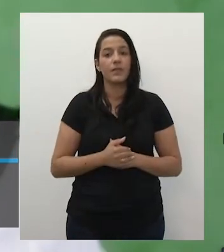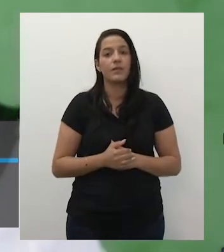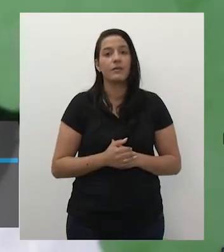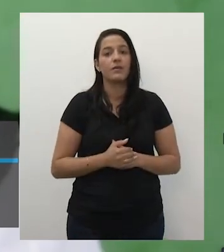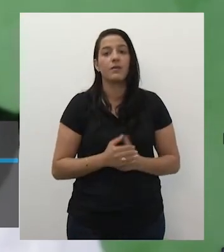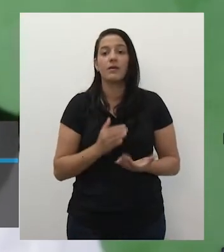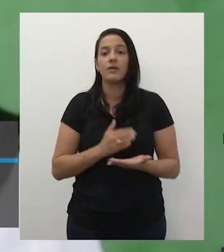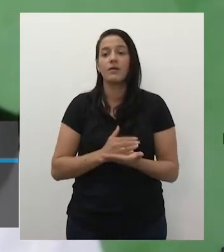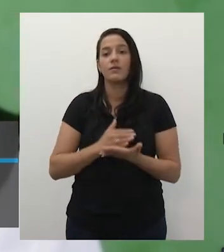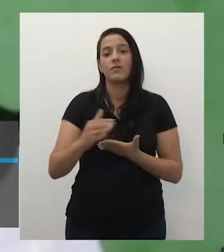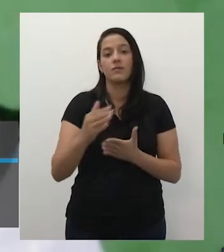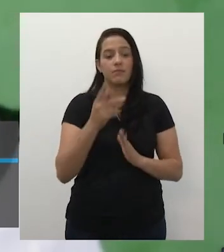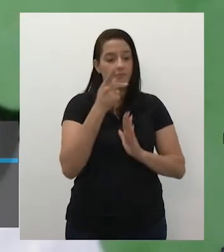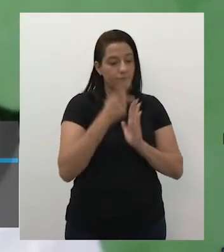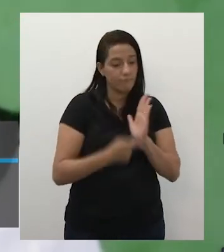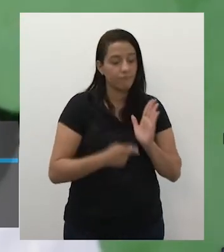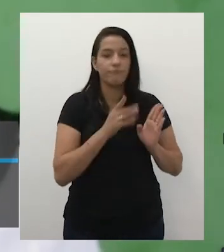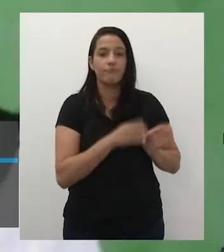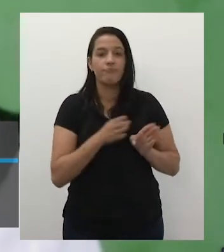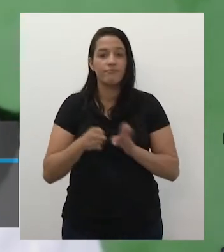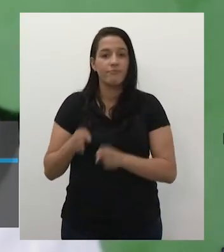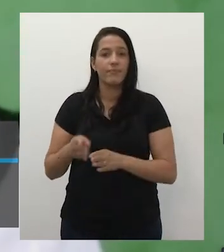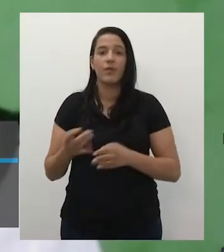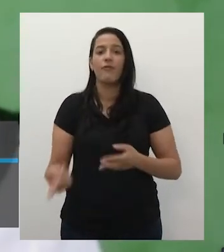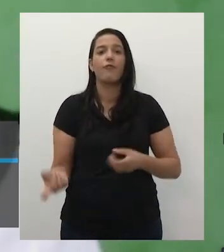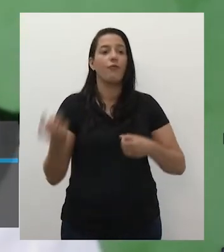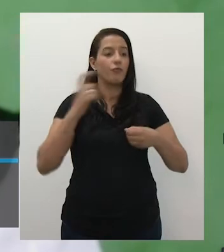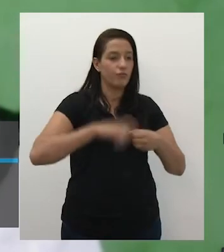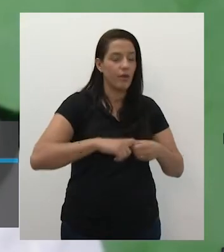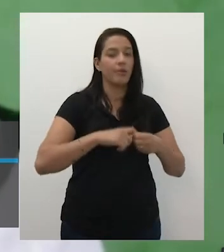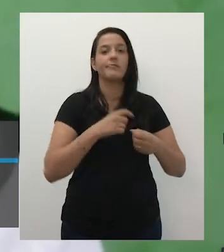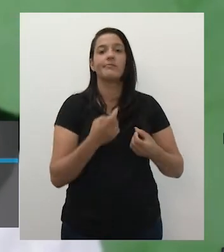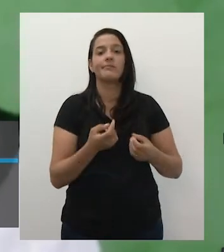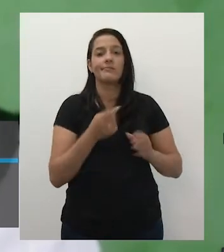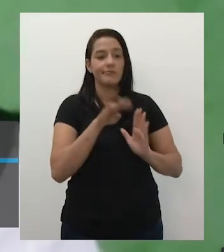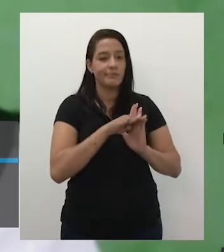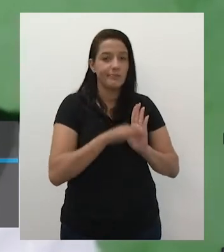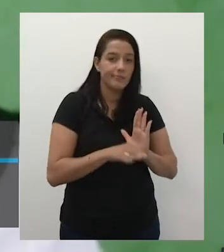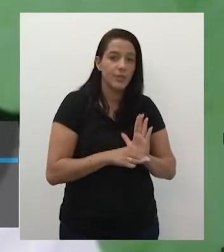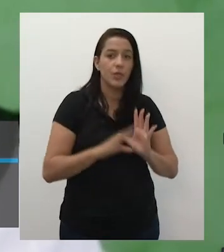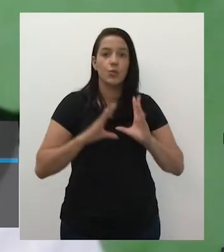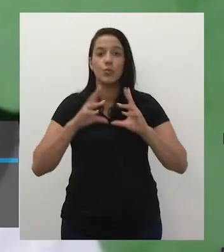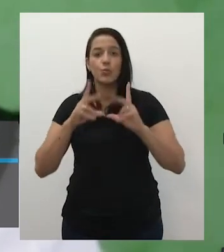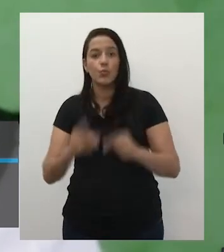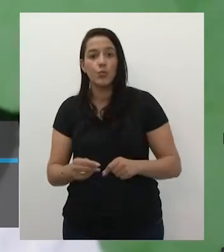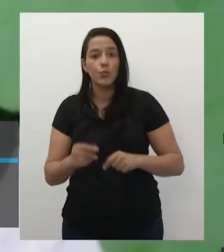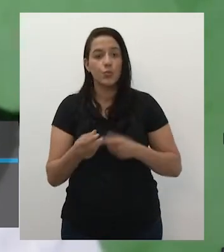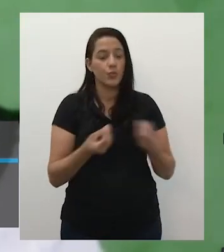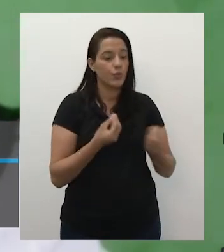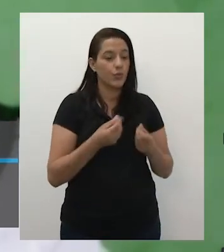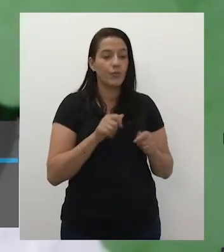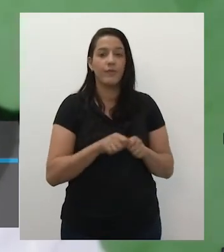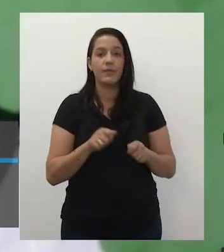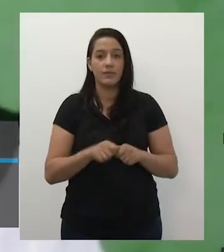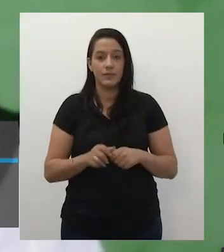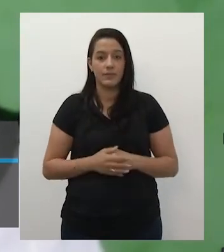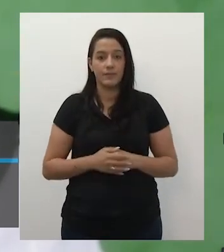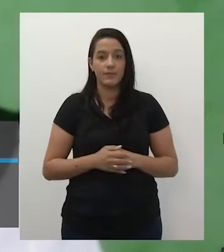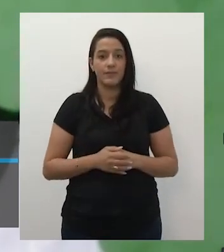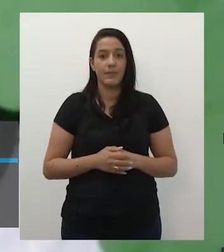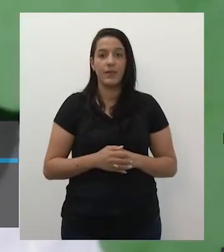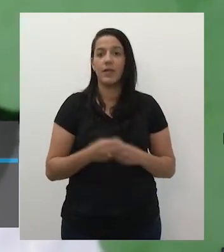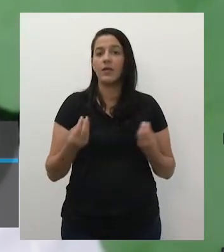o meu trabalho com qualidade esperada por todos que estavam ali confiando em mim e acreditando no meu potencial.